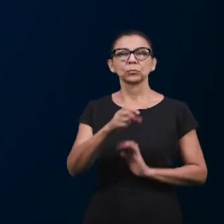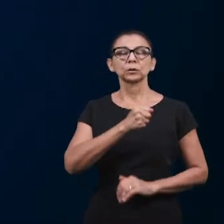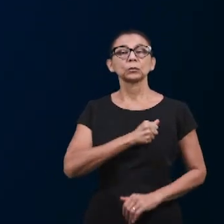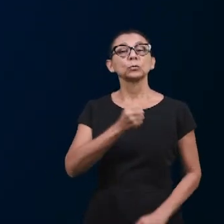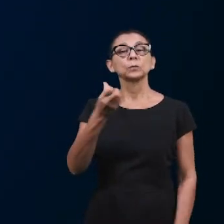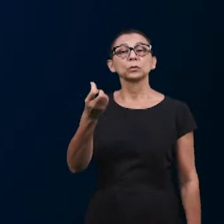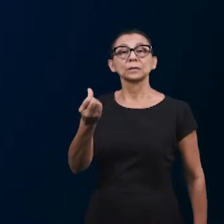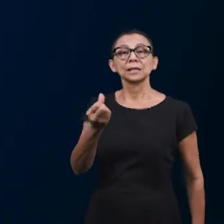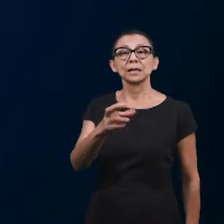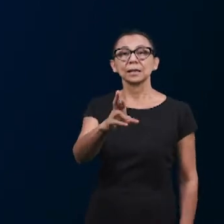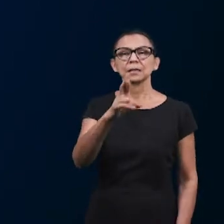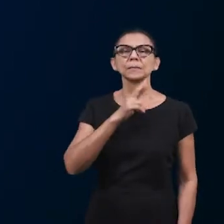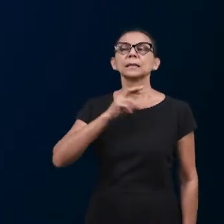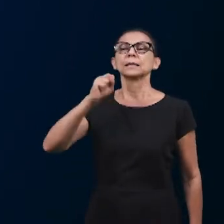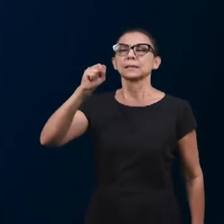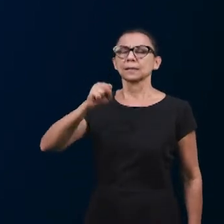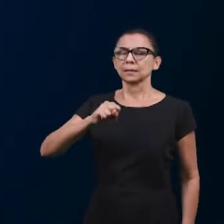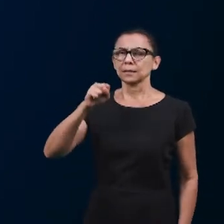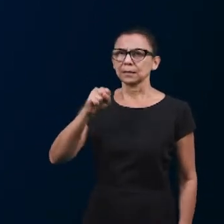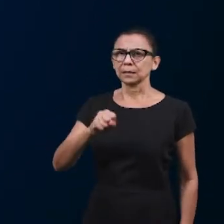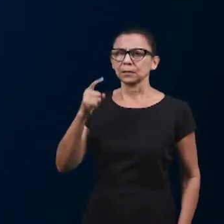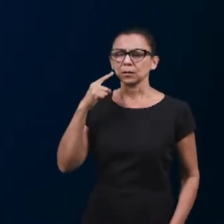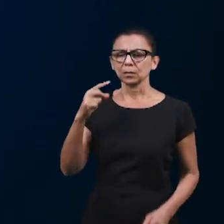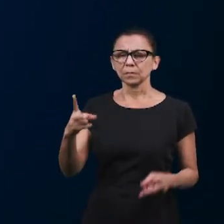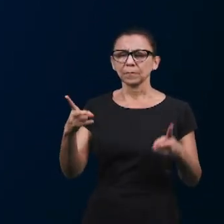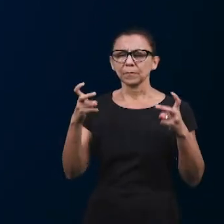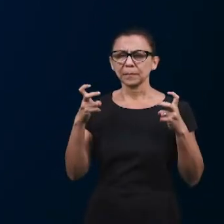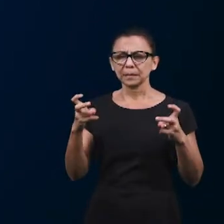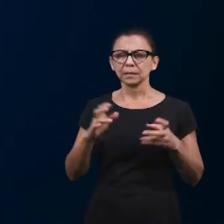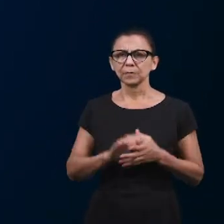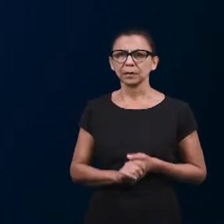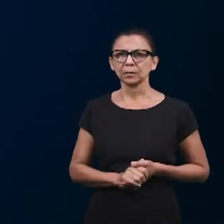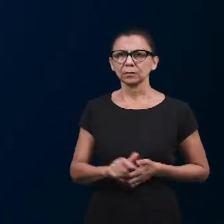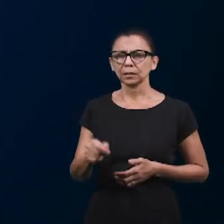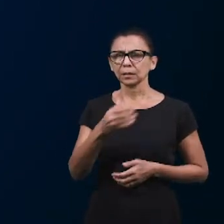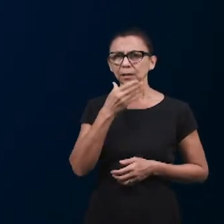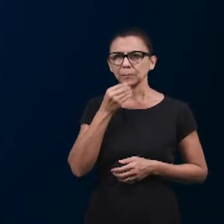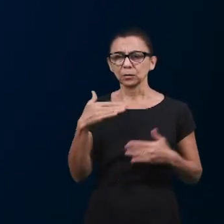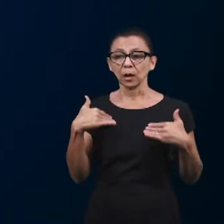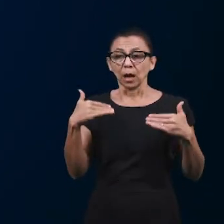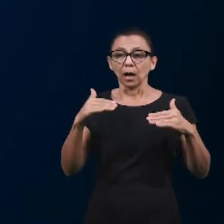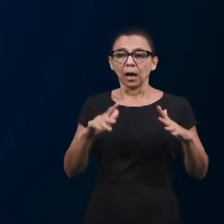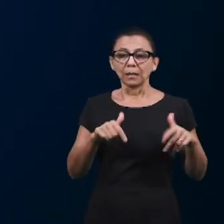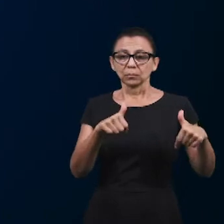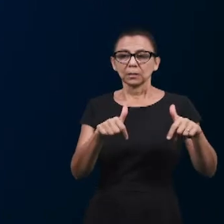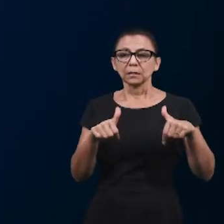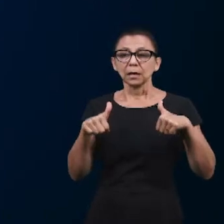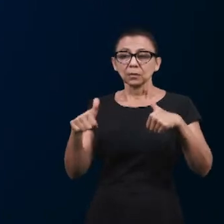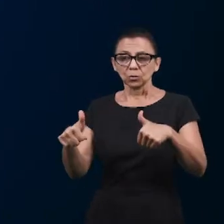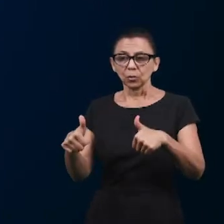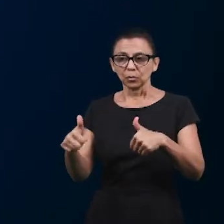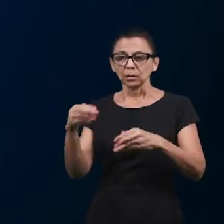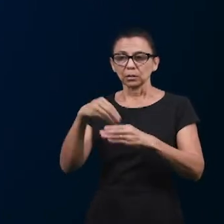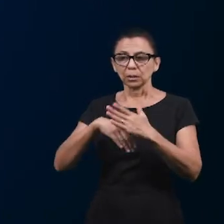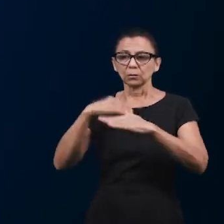sim, entendemos que as reações daquele homem estão relacionadas com o processo da salvação. Porque aquele homem, ao encontrar um